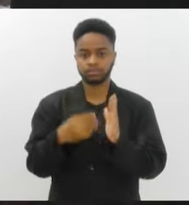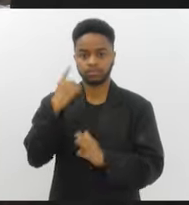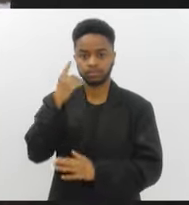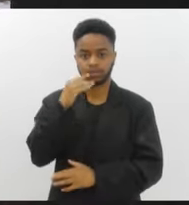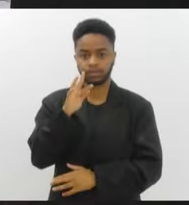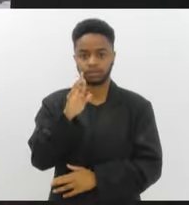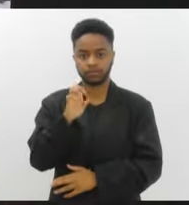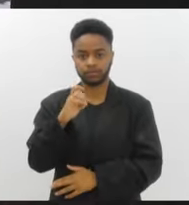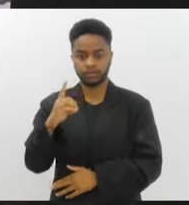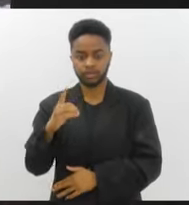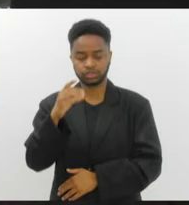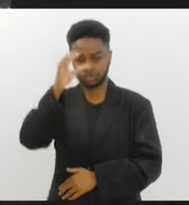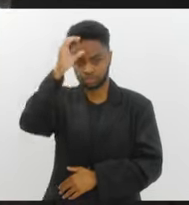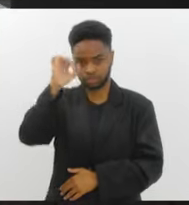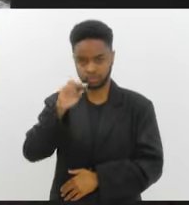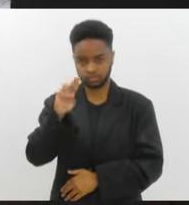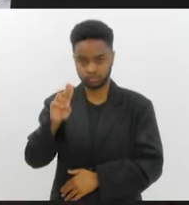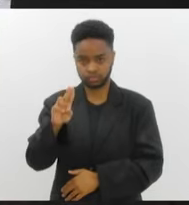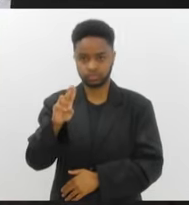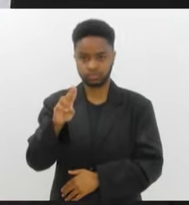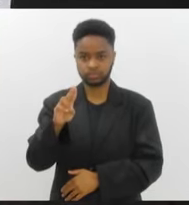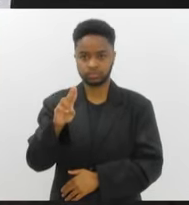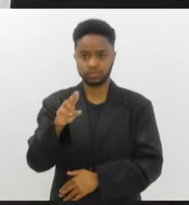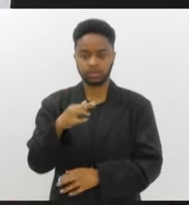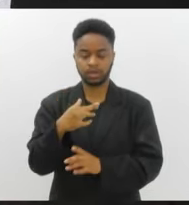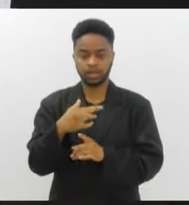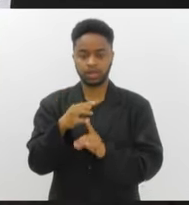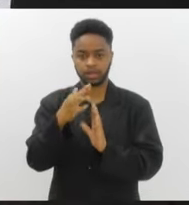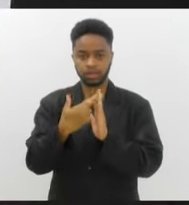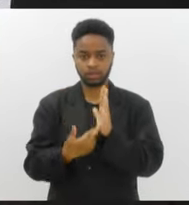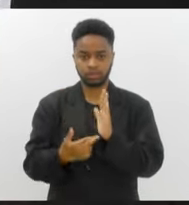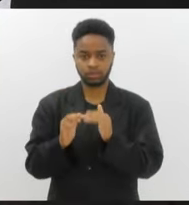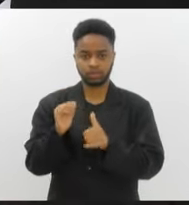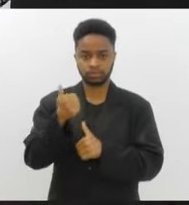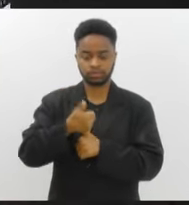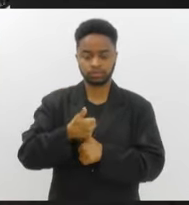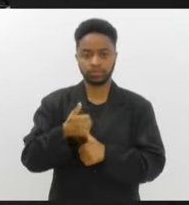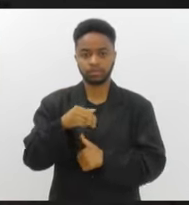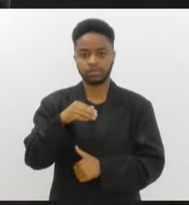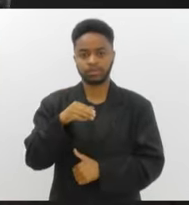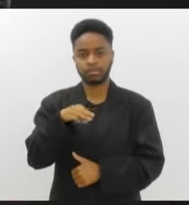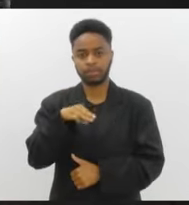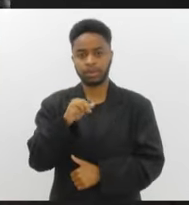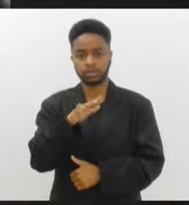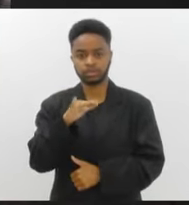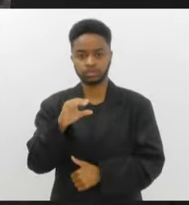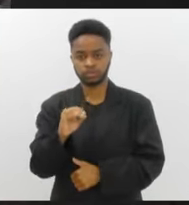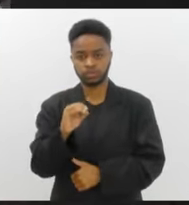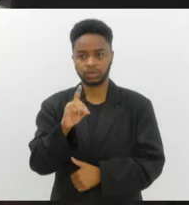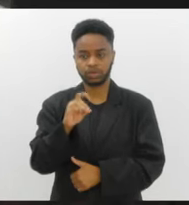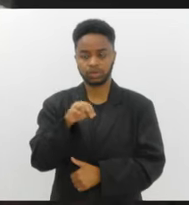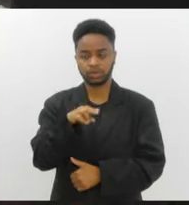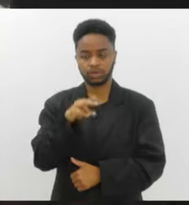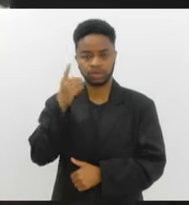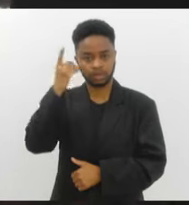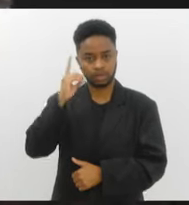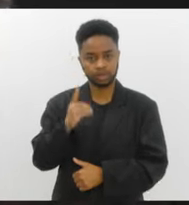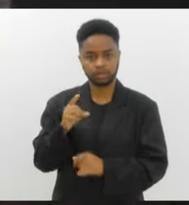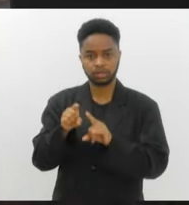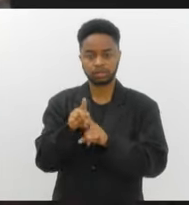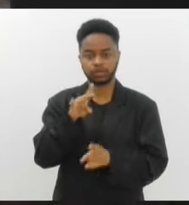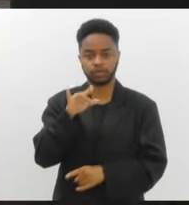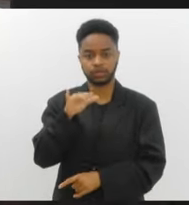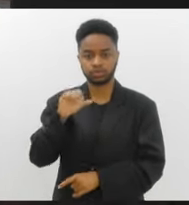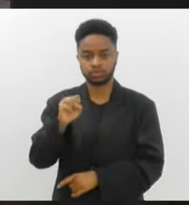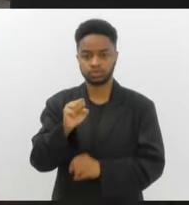Fred Pacheco, Tia Ju, relatora do vencido, Márcio Galberto, Vitor Júnior, Alan Lopes, Dani Balbi e Vinícius Cozzolino.